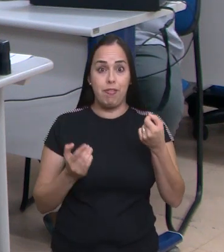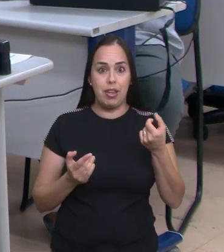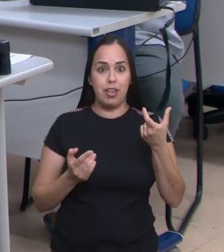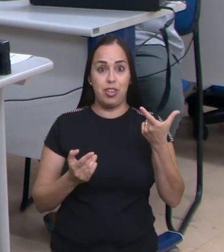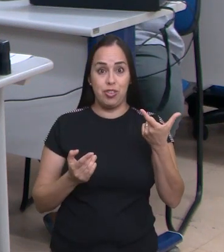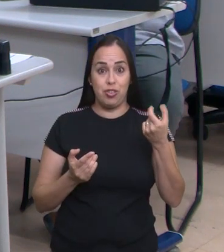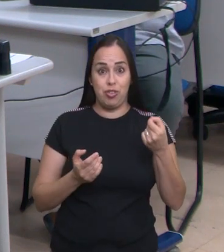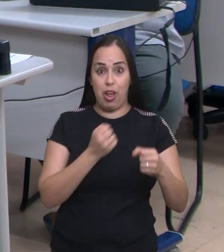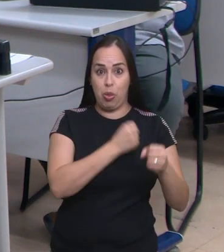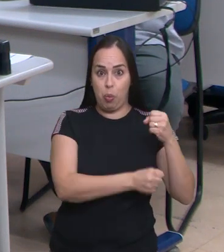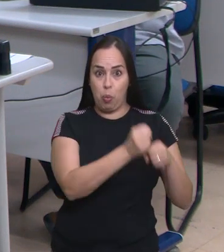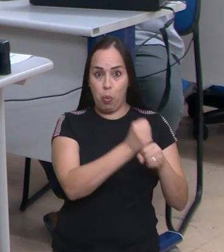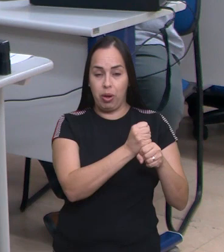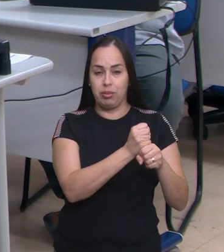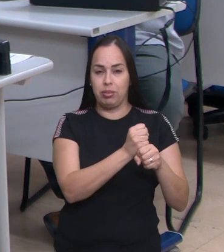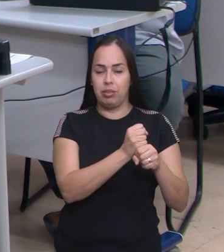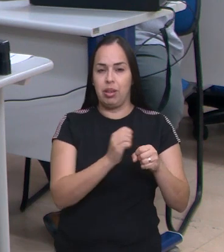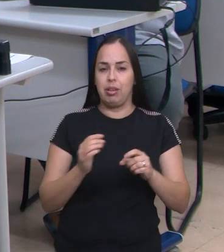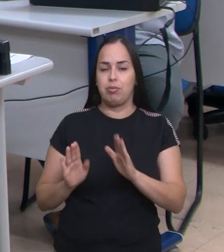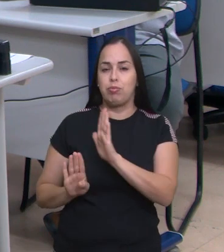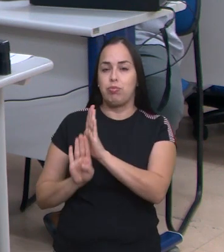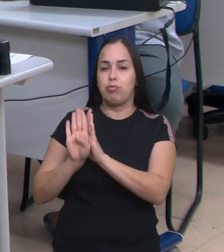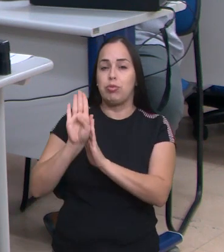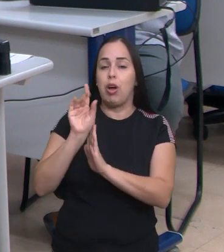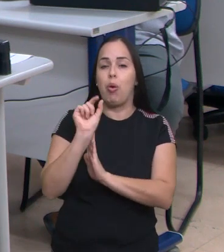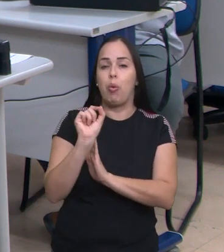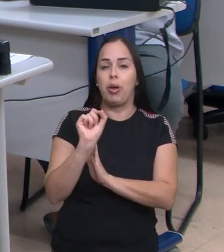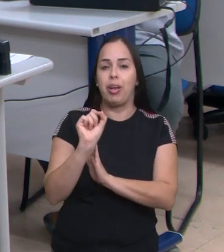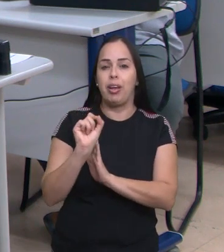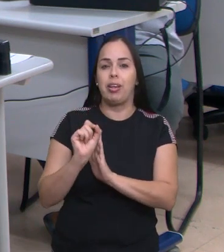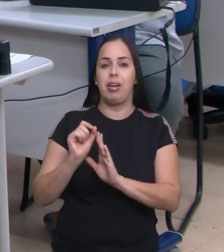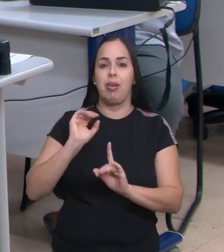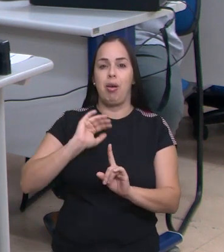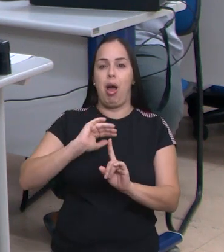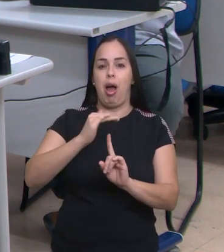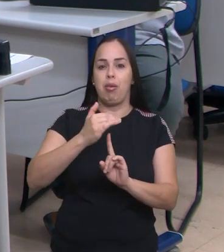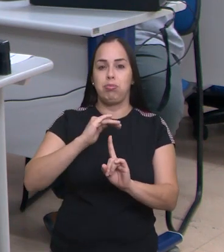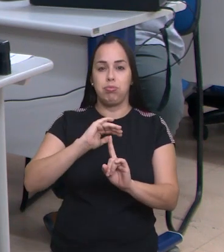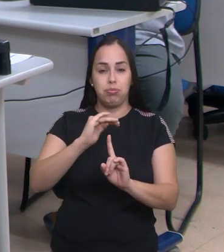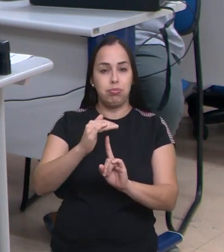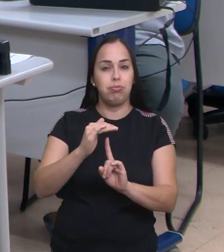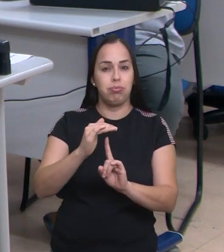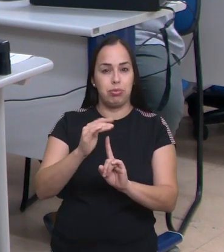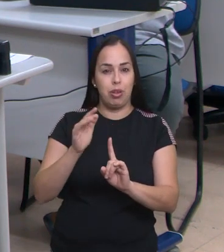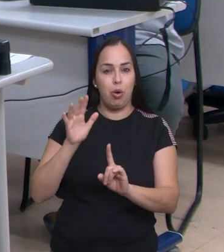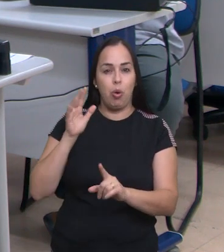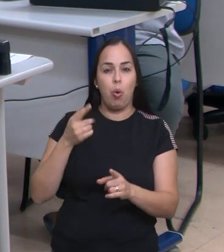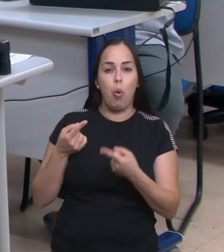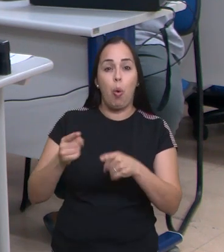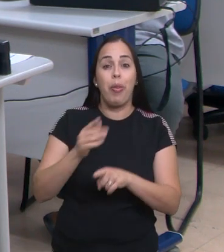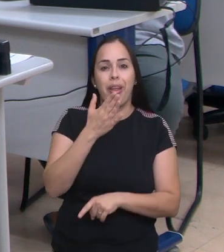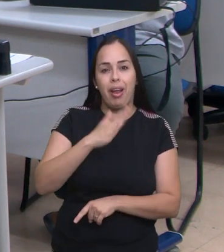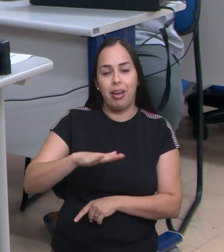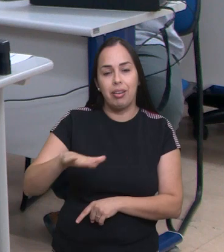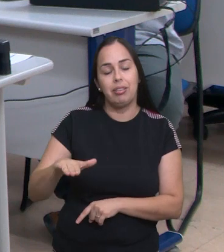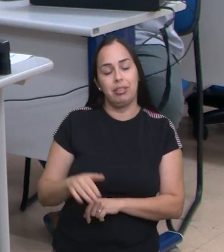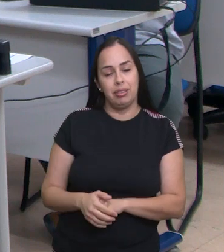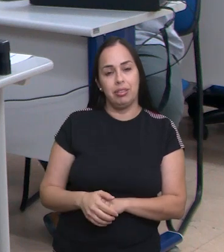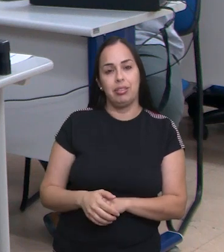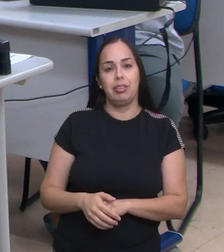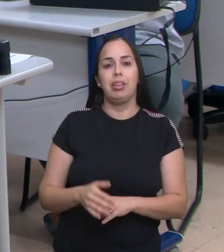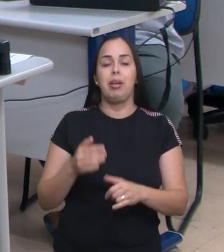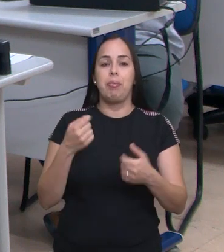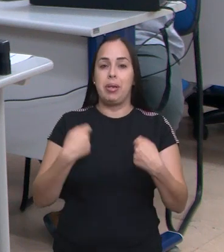houve aumento nos casos de abuso sexual de crianças e adolescentes. Este dado serve de alerta sobre a importância das medidas de